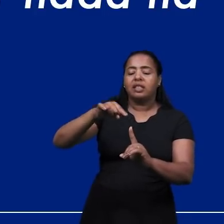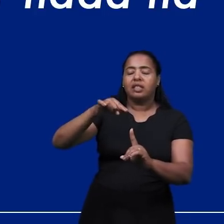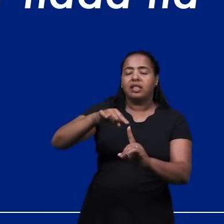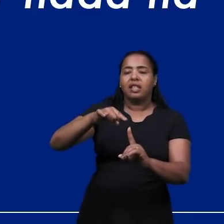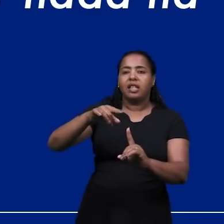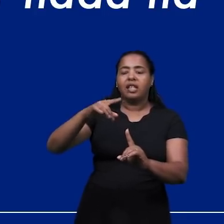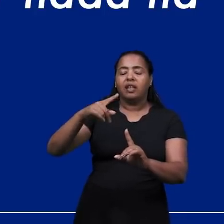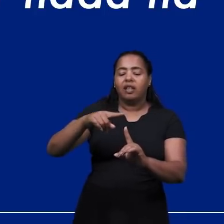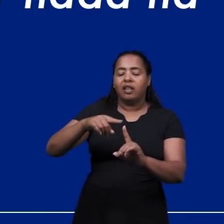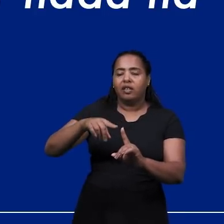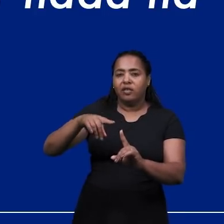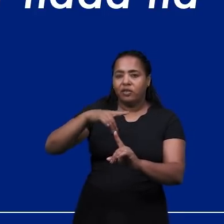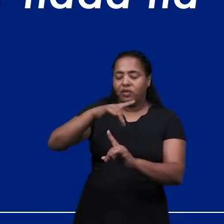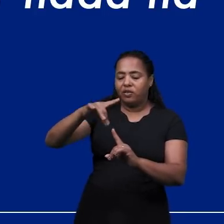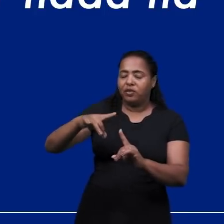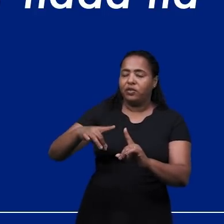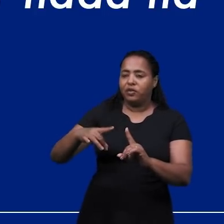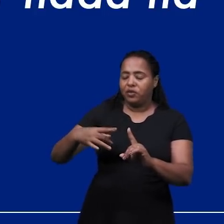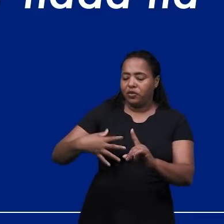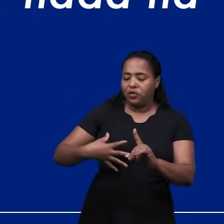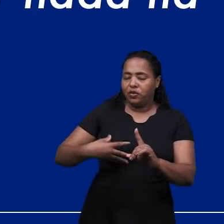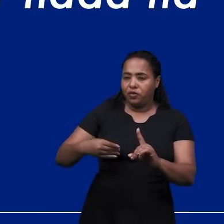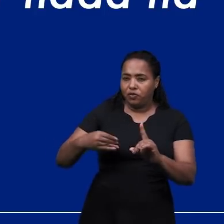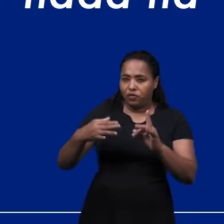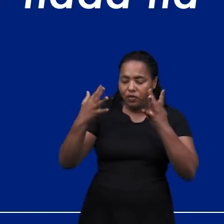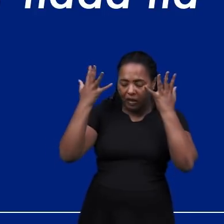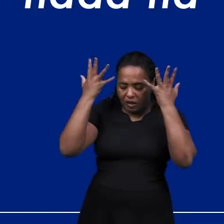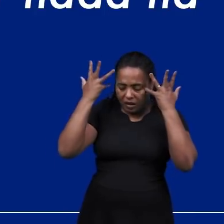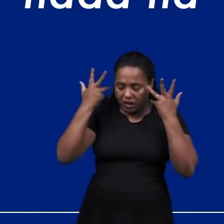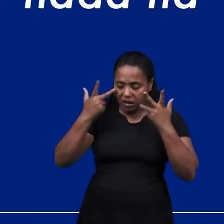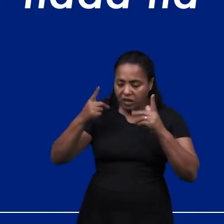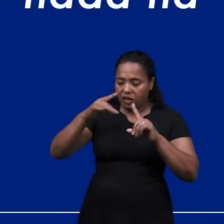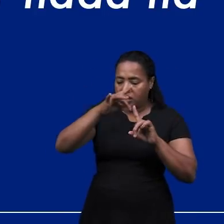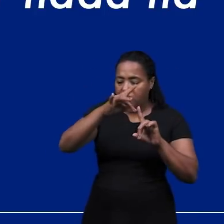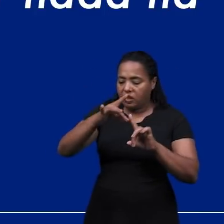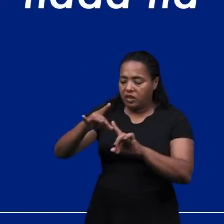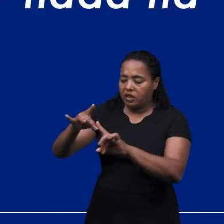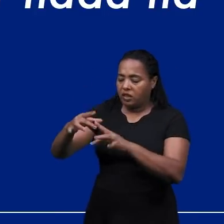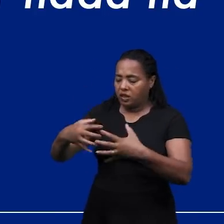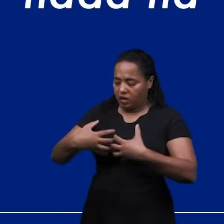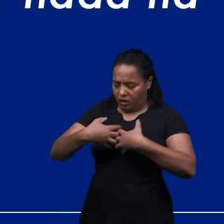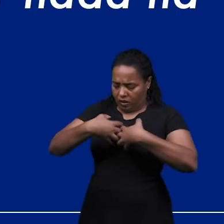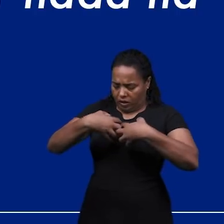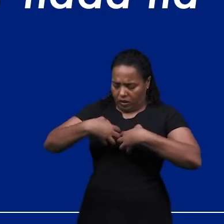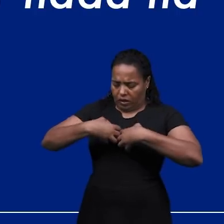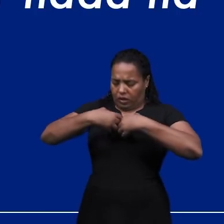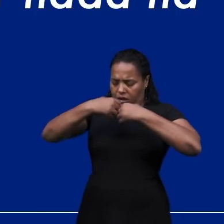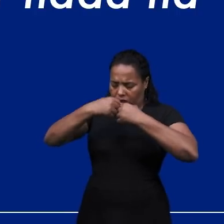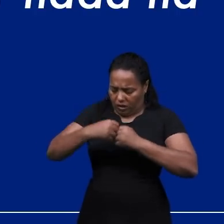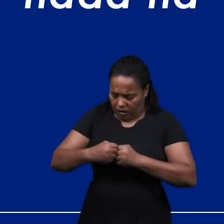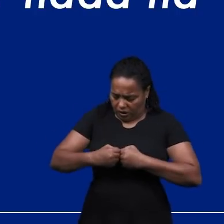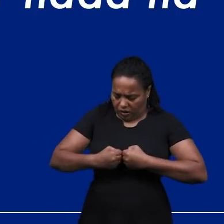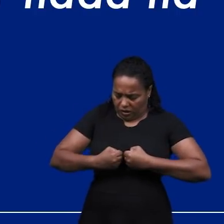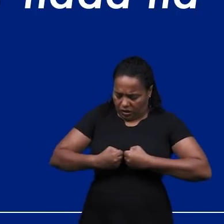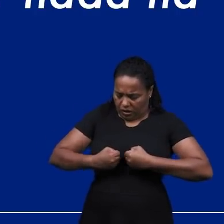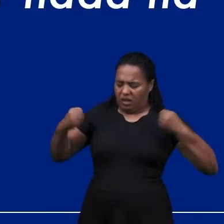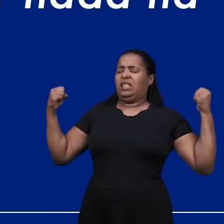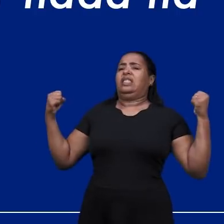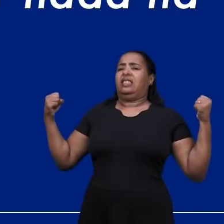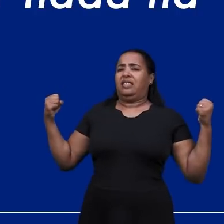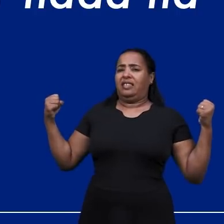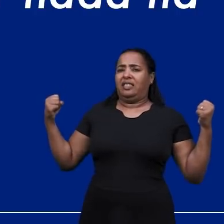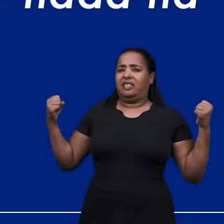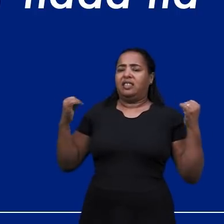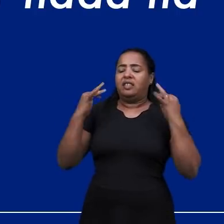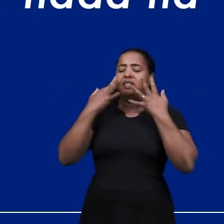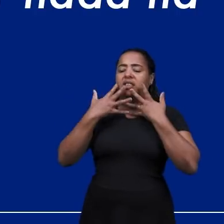nesse caso o leão, o filhote de leão, o fendeu de alto a baixo como quem fende um cabrito, sem ter nada na